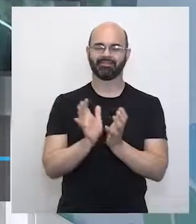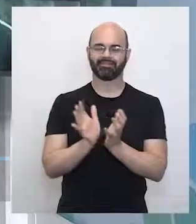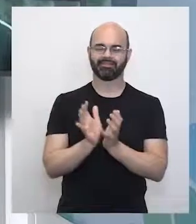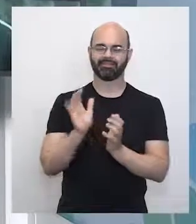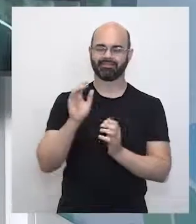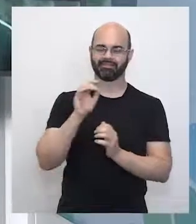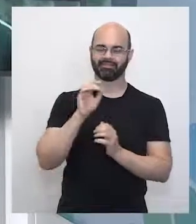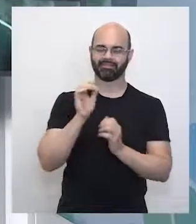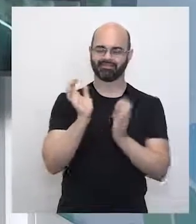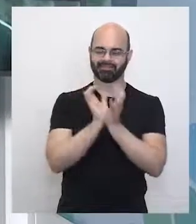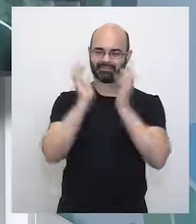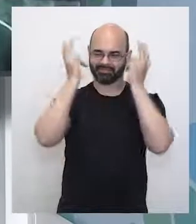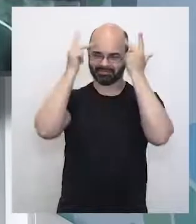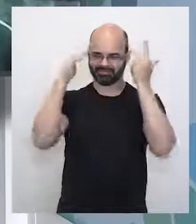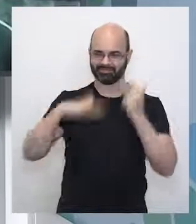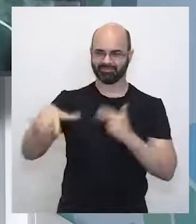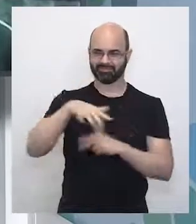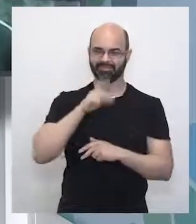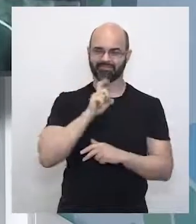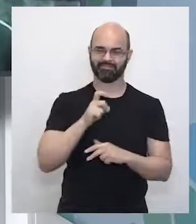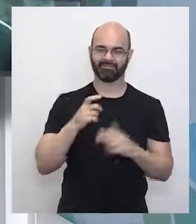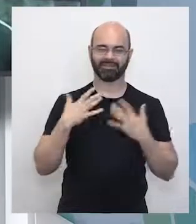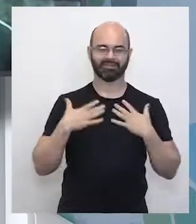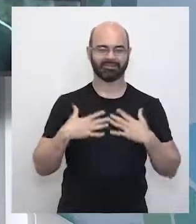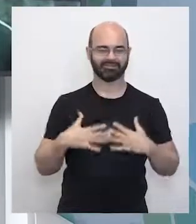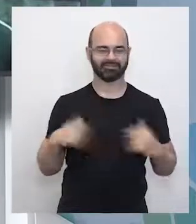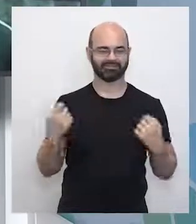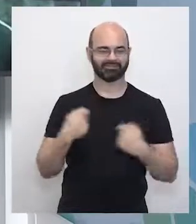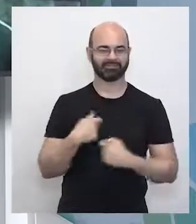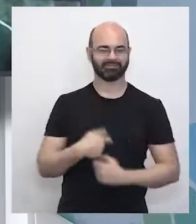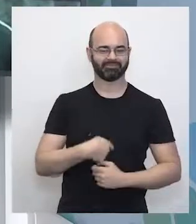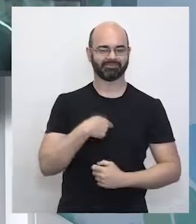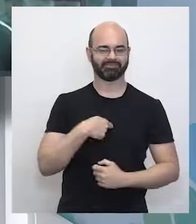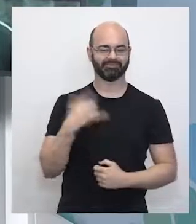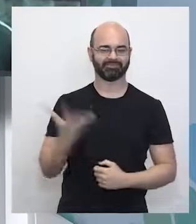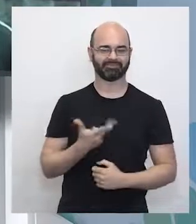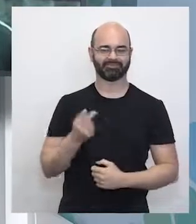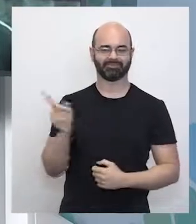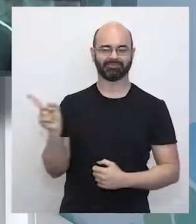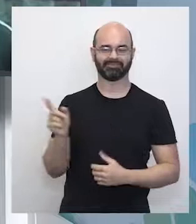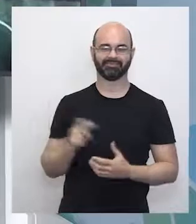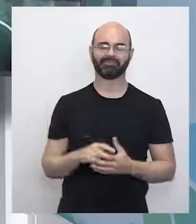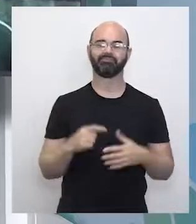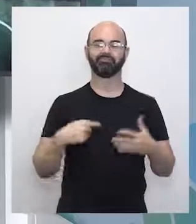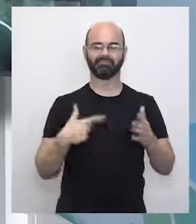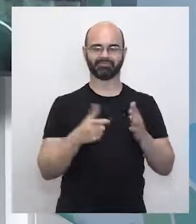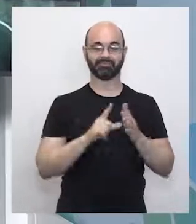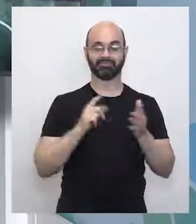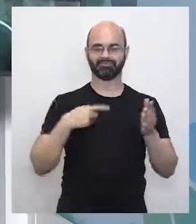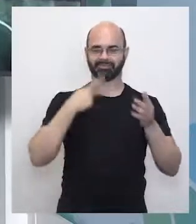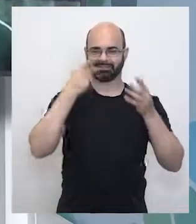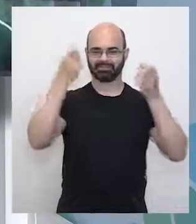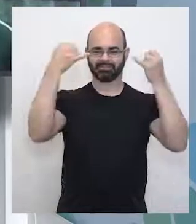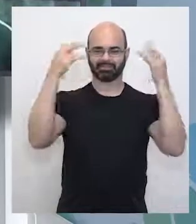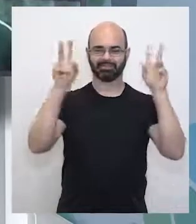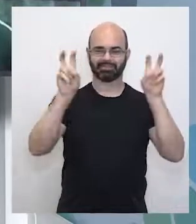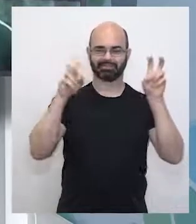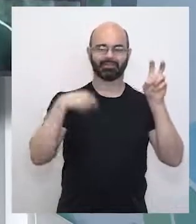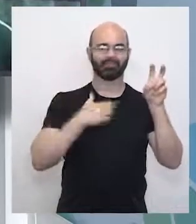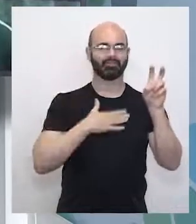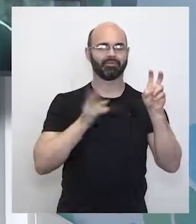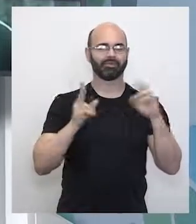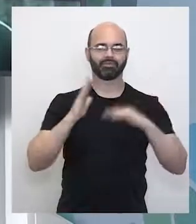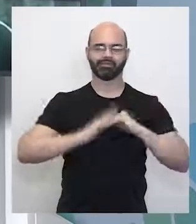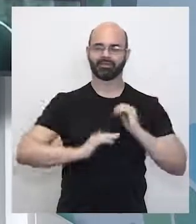verde. Né. Nós vamos falar hoje sobre comunidades tradicionais, né, como eu falei anteriormente, adoro falar sobre esse tema, tá nas habilidades